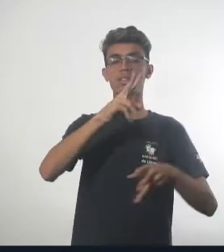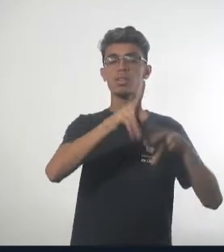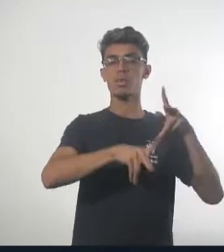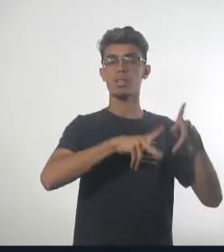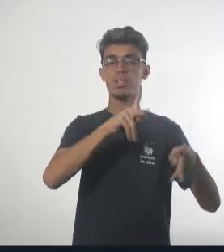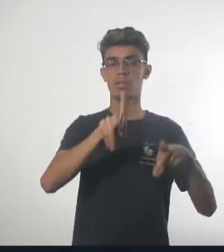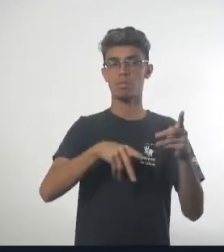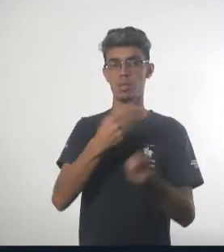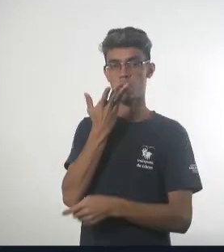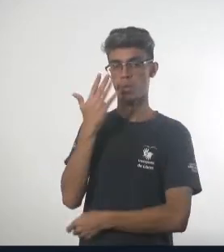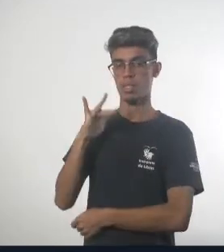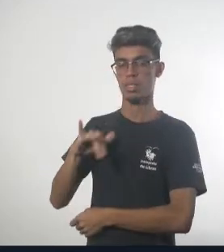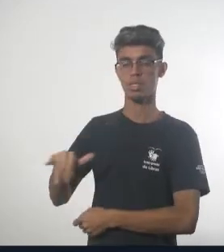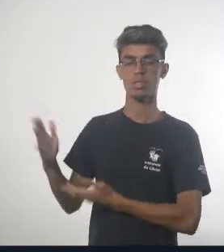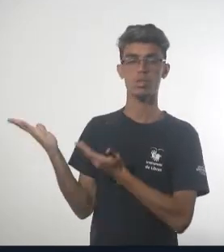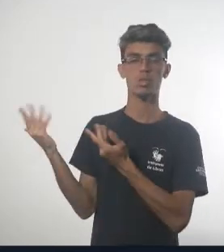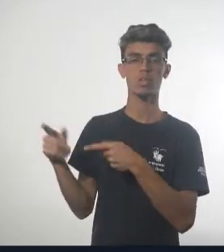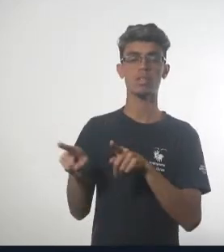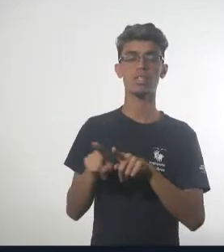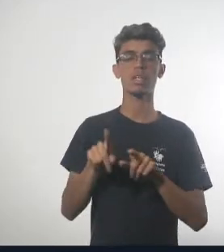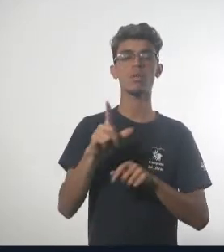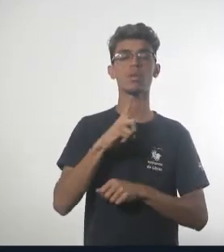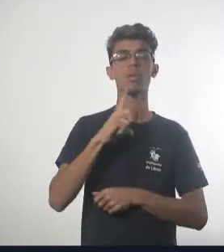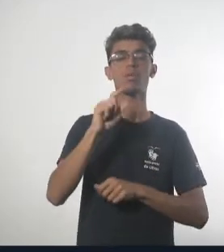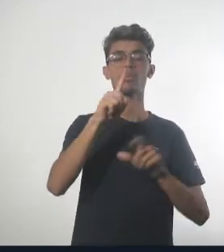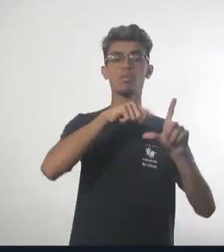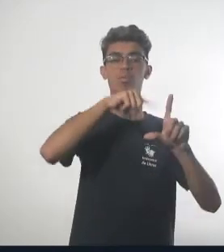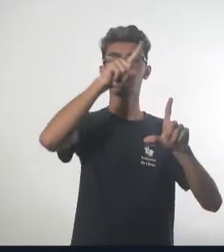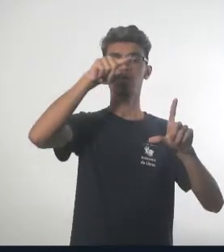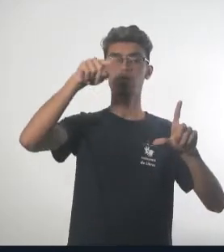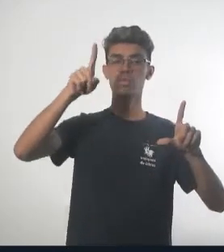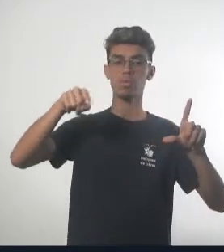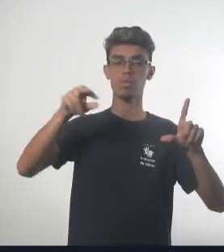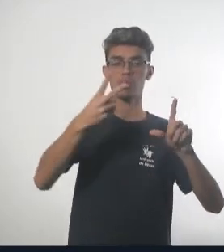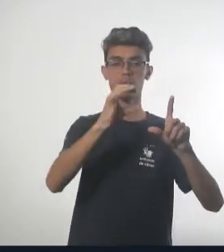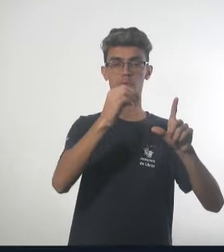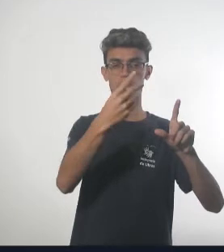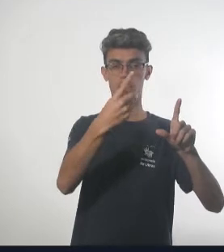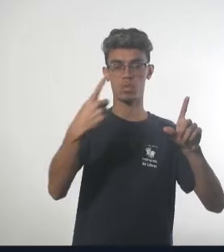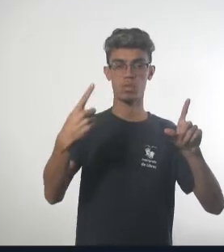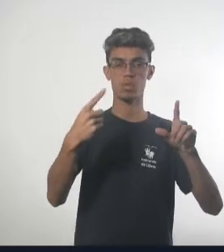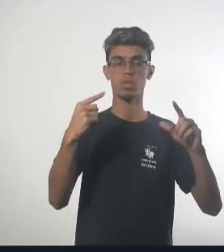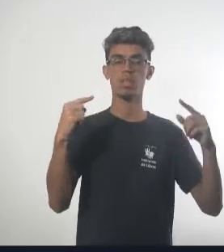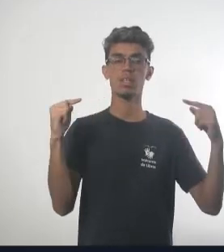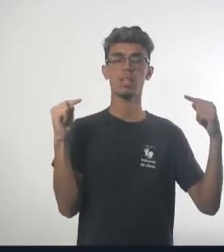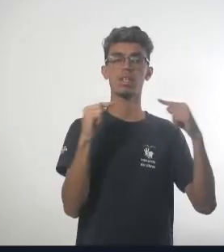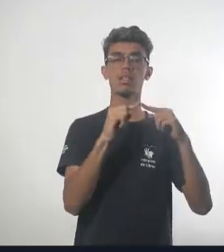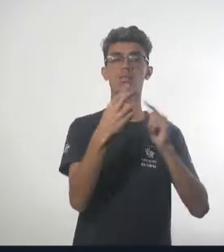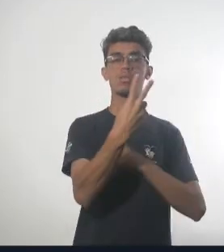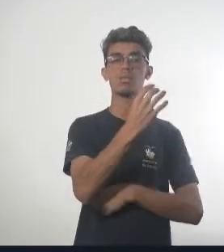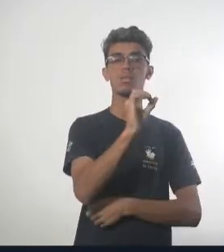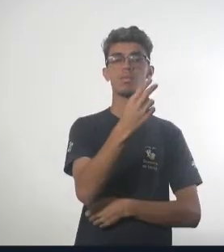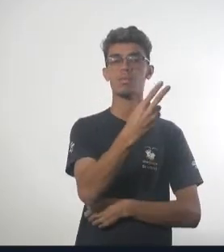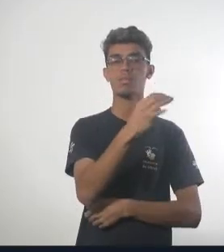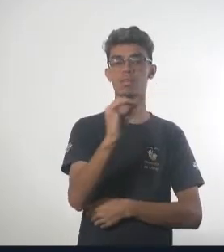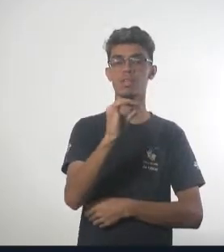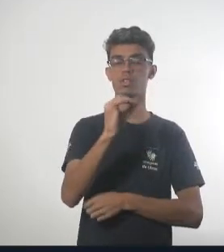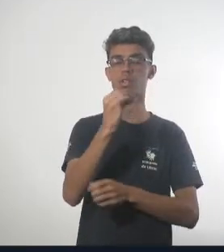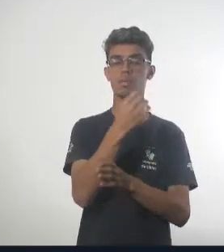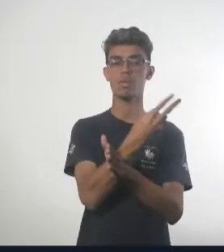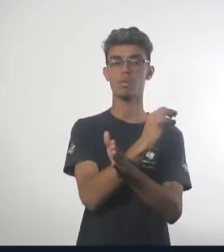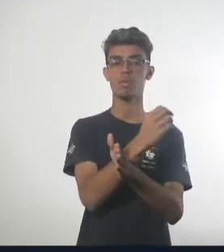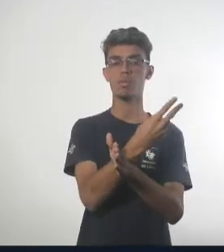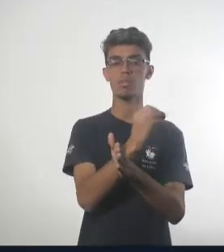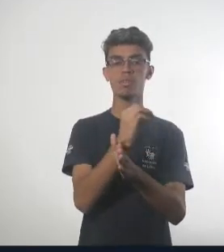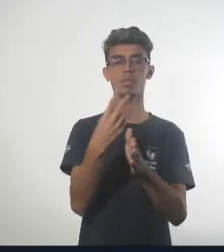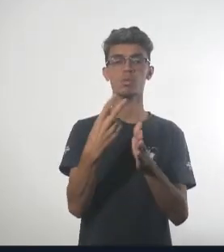crianças e adolescentes, há um certo aumento nas notificações, né, em 2021, em relação a 2020, mas aqui estão todas as